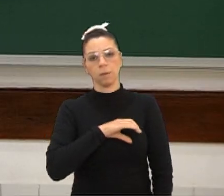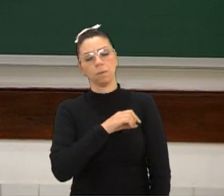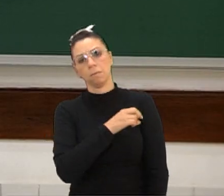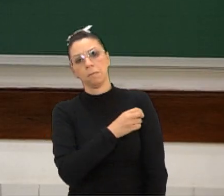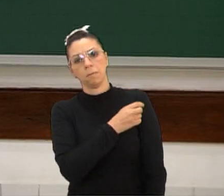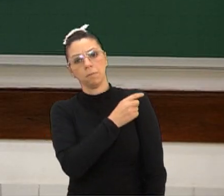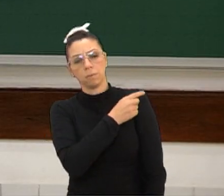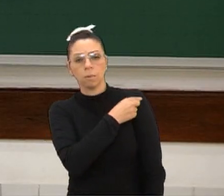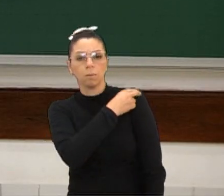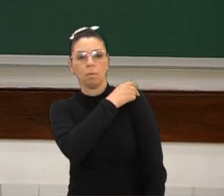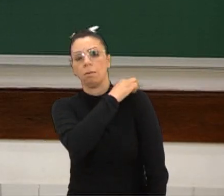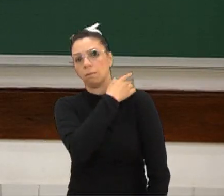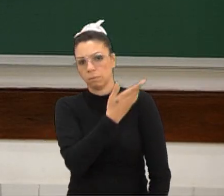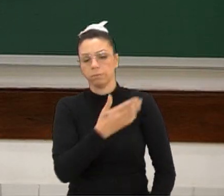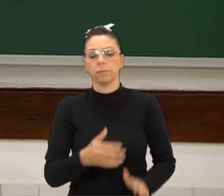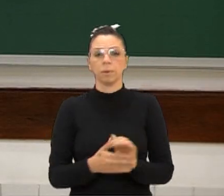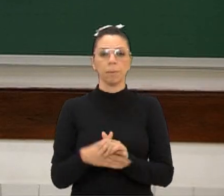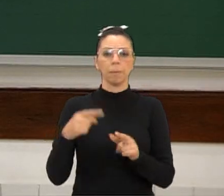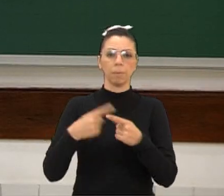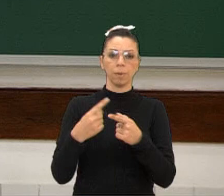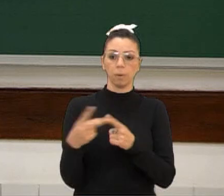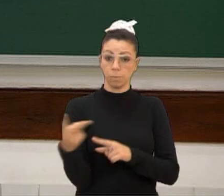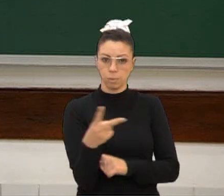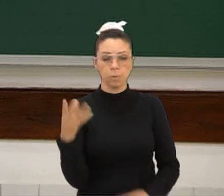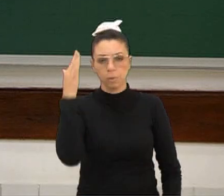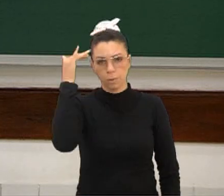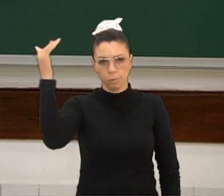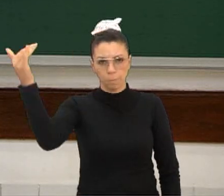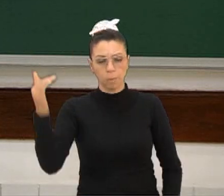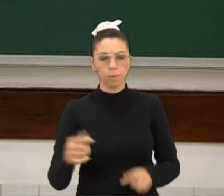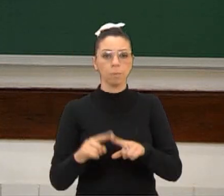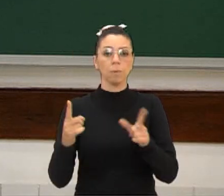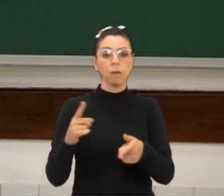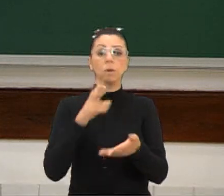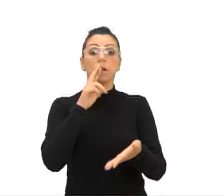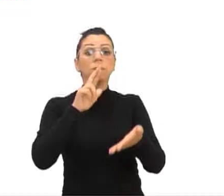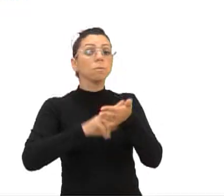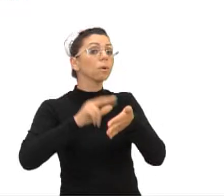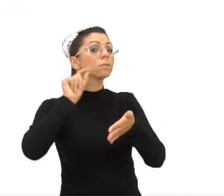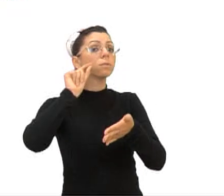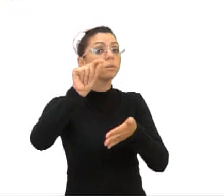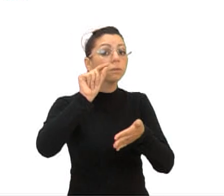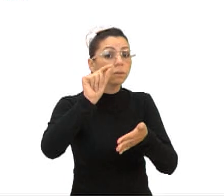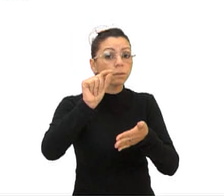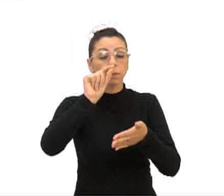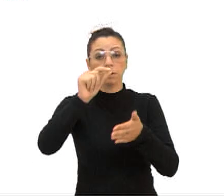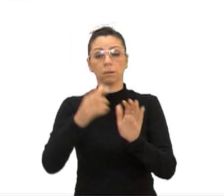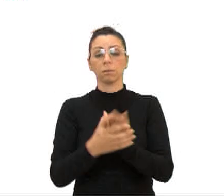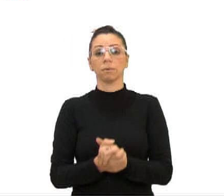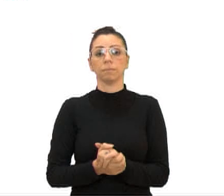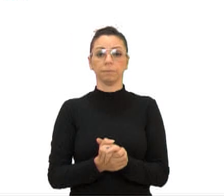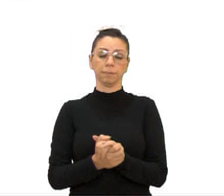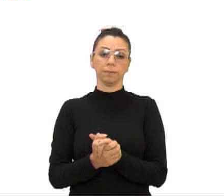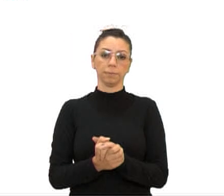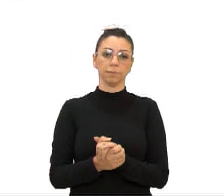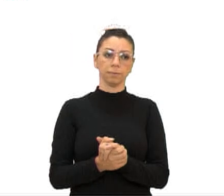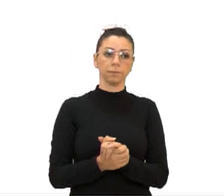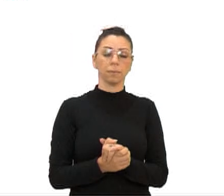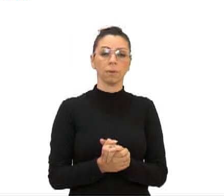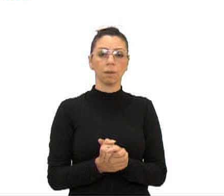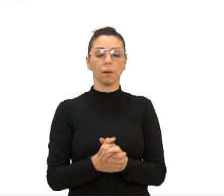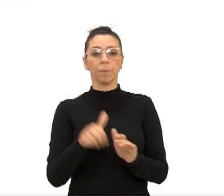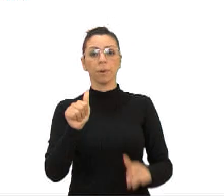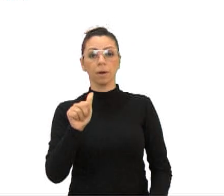bem famosos. Mas o que eu trouxe de resposta para vocês? Olha só, aparentemente, Haroldo não está